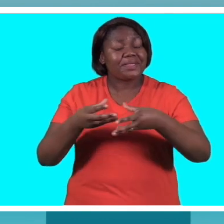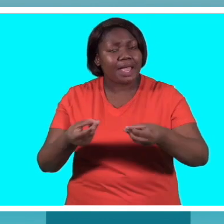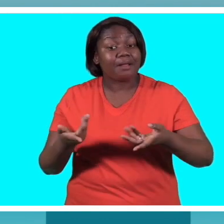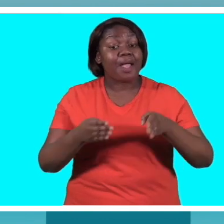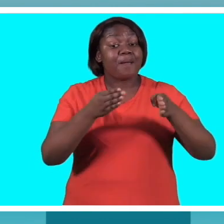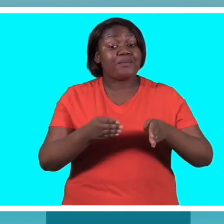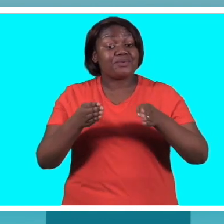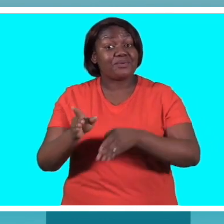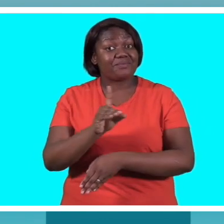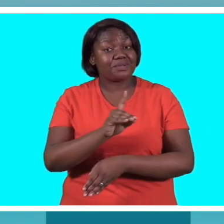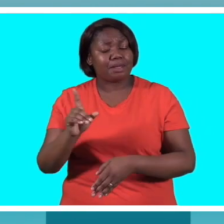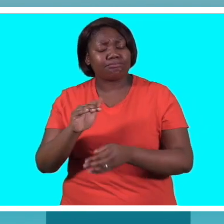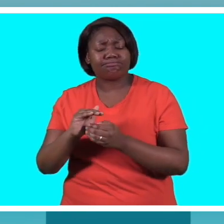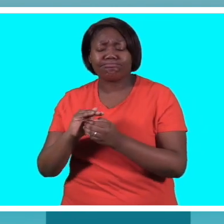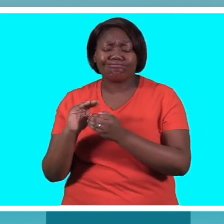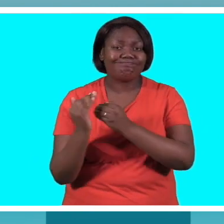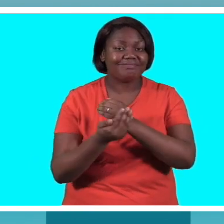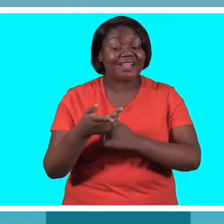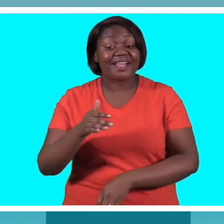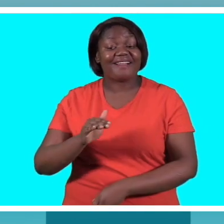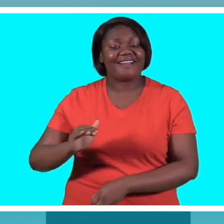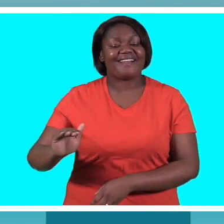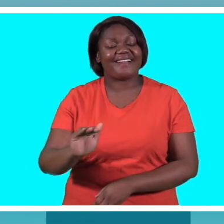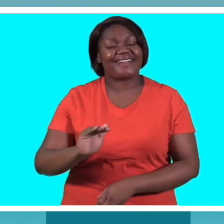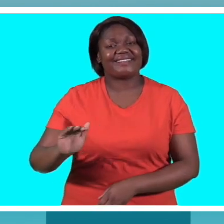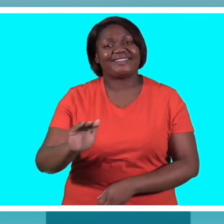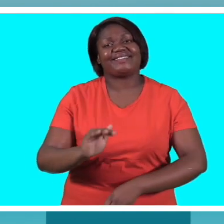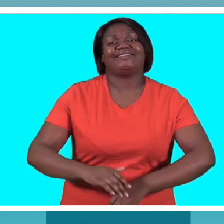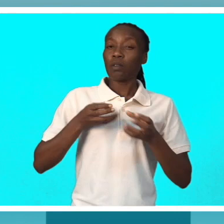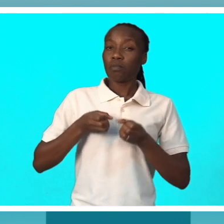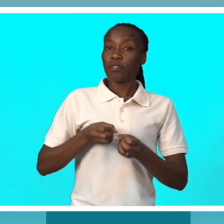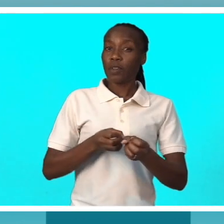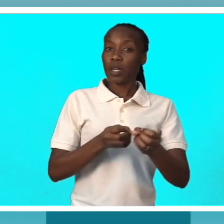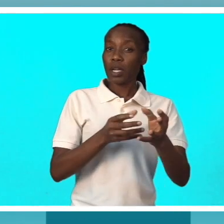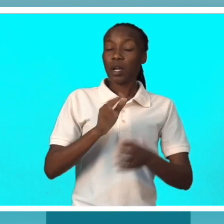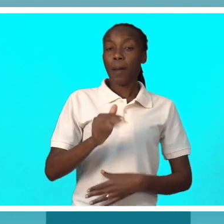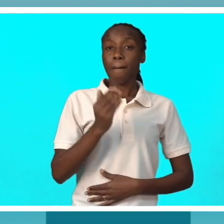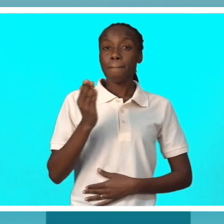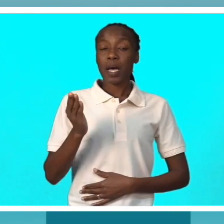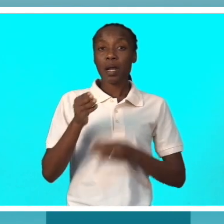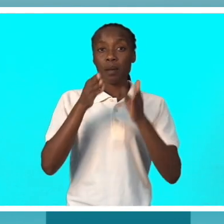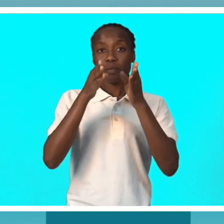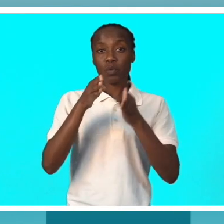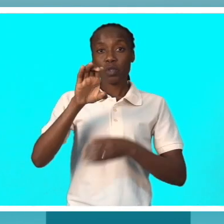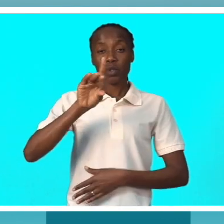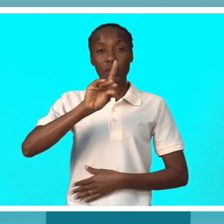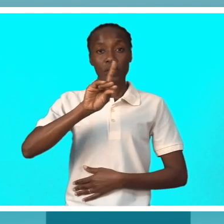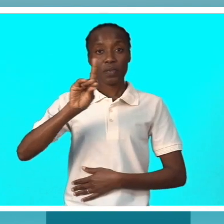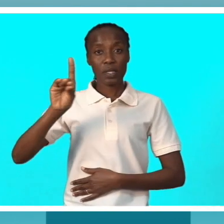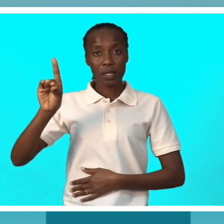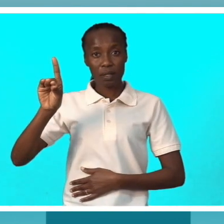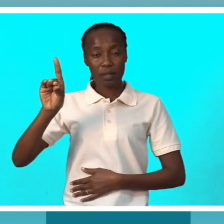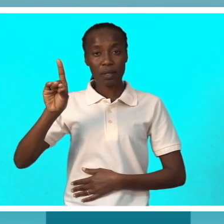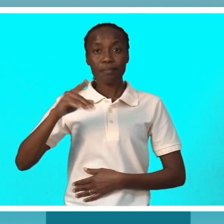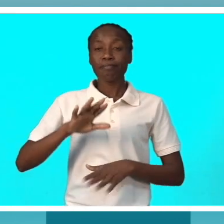para garantir a implementação das políticas de proteção desta camada social. Tudo que já está sendo falado para pessoas com